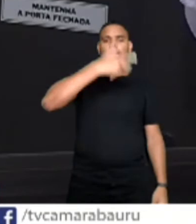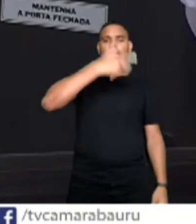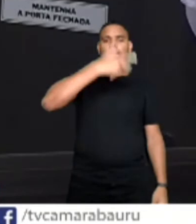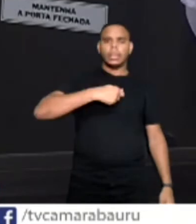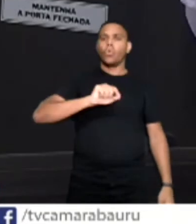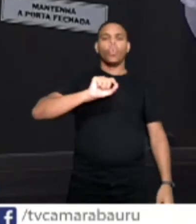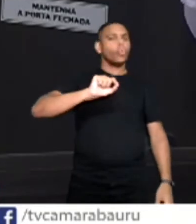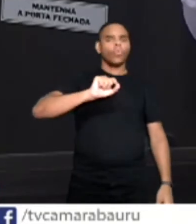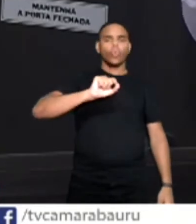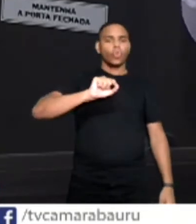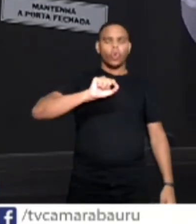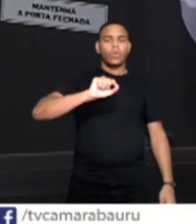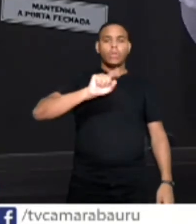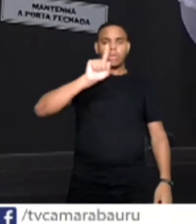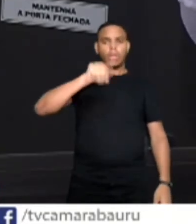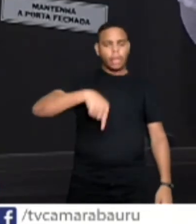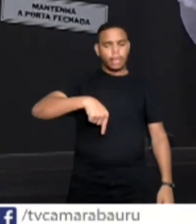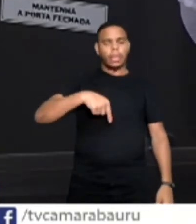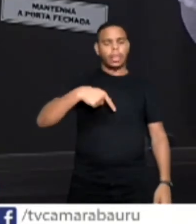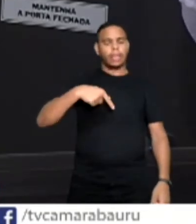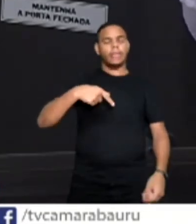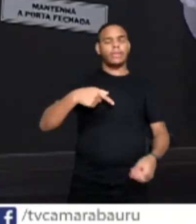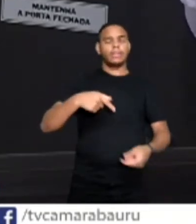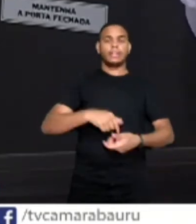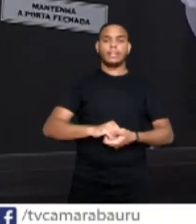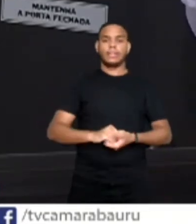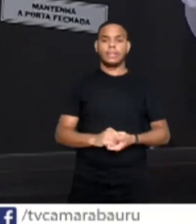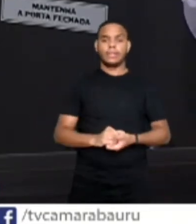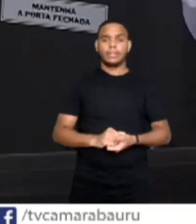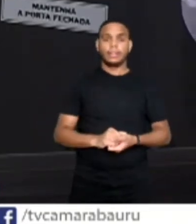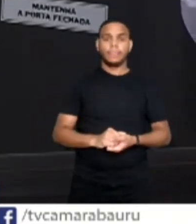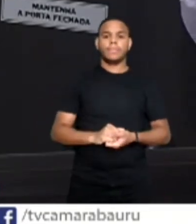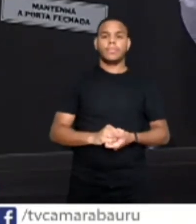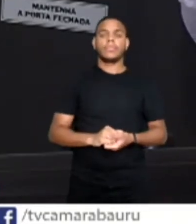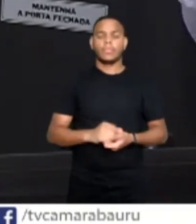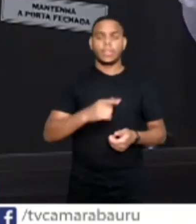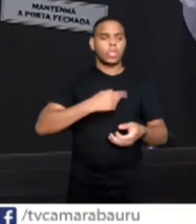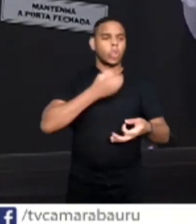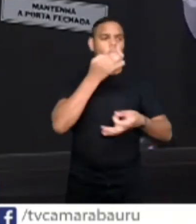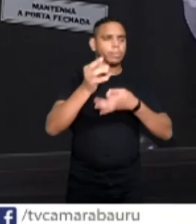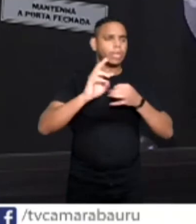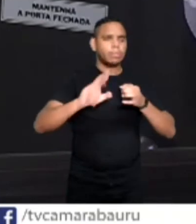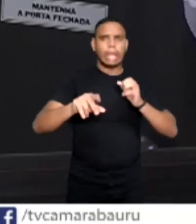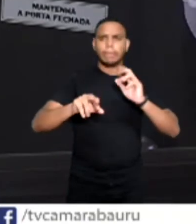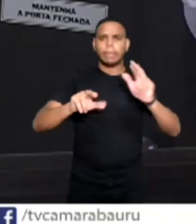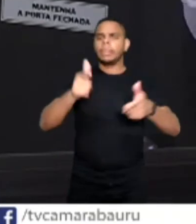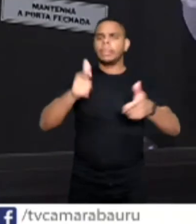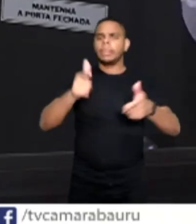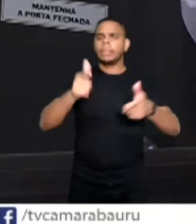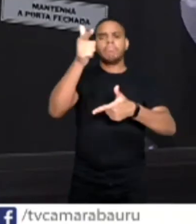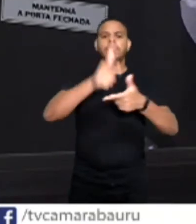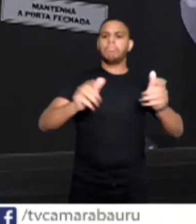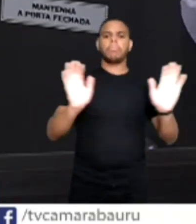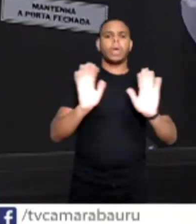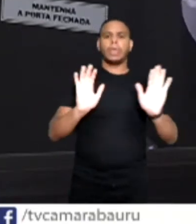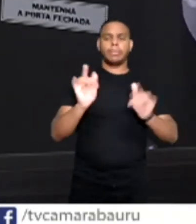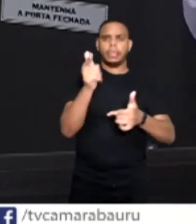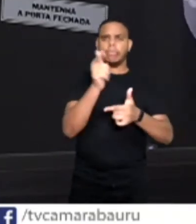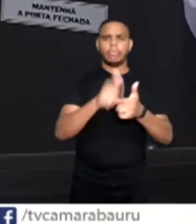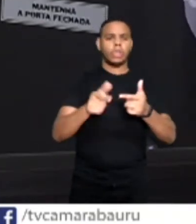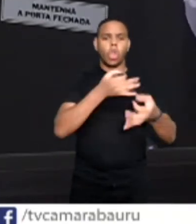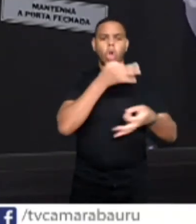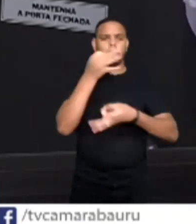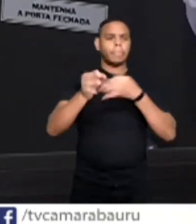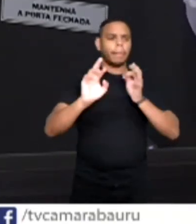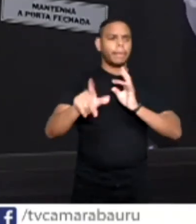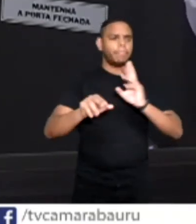é estar realmente nas divergências que nos levam ao lado, ao ser